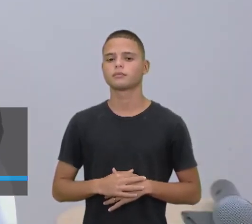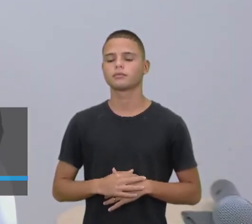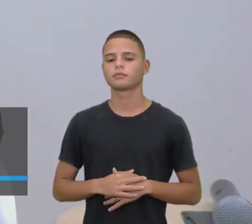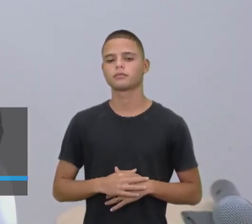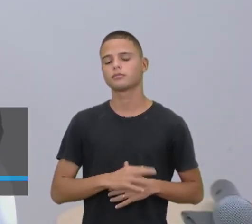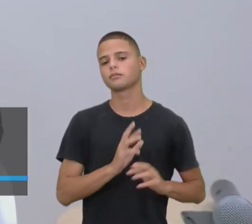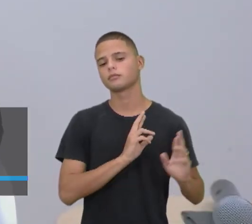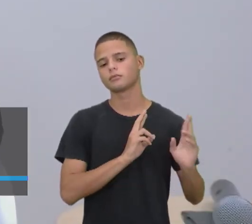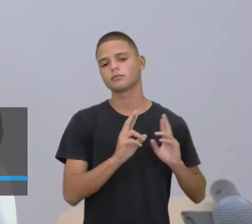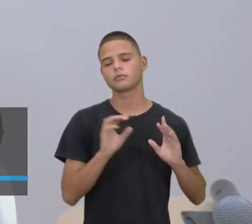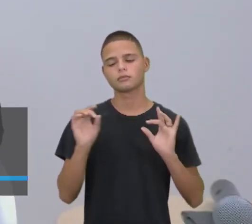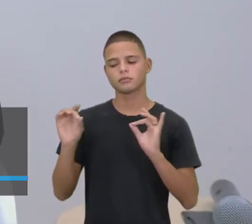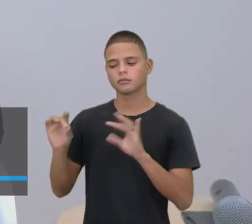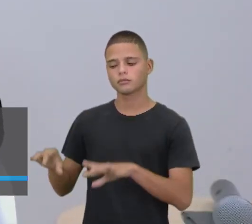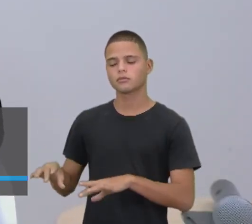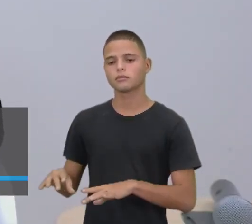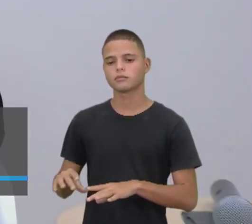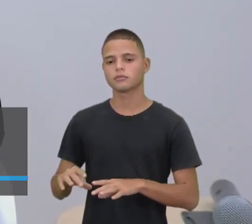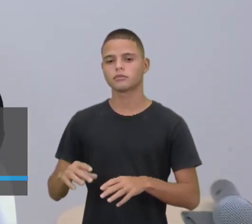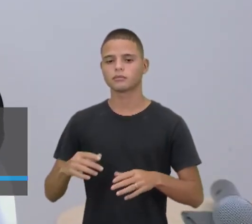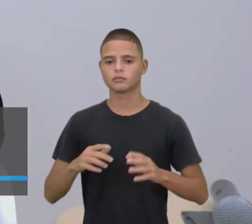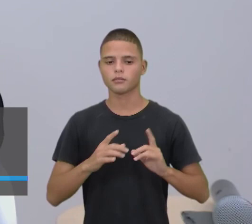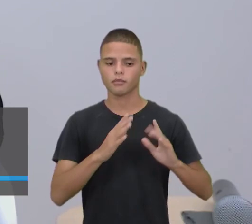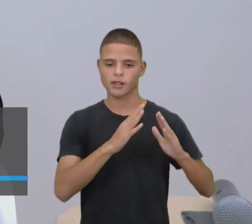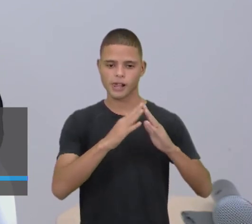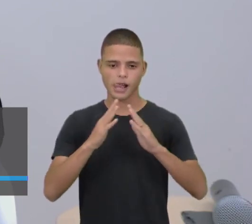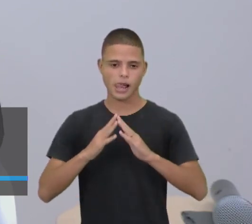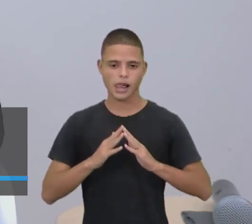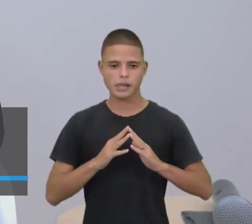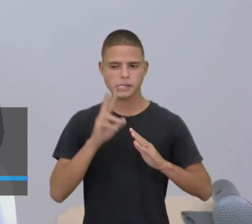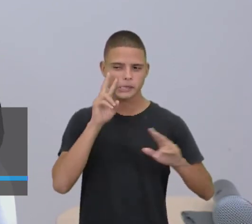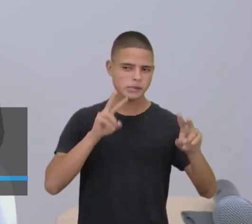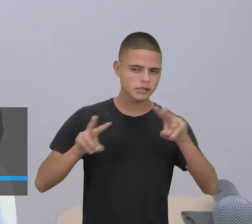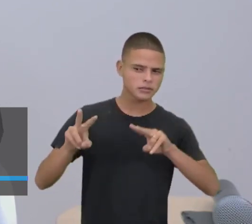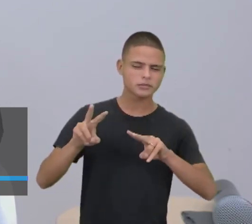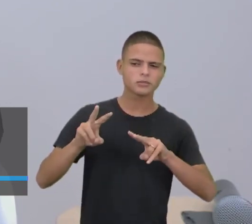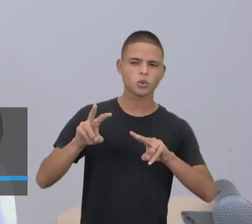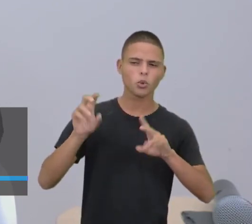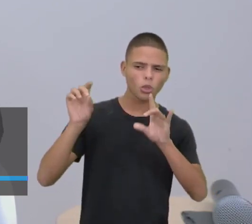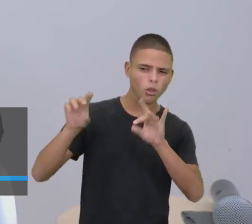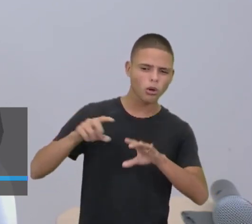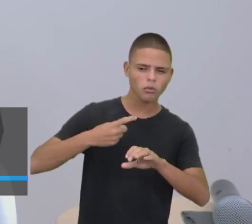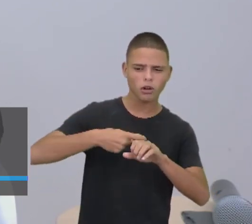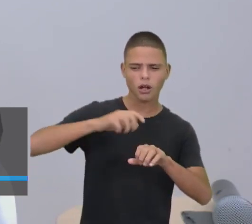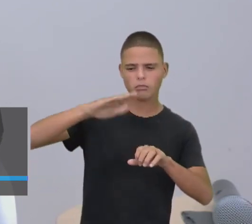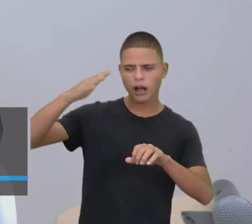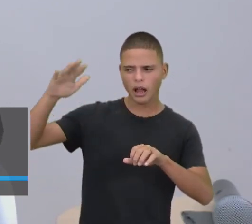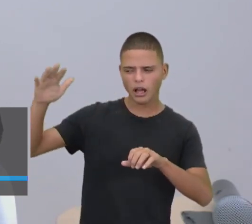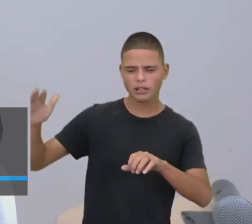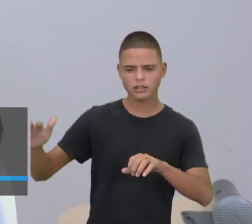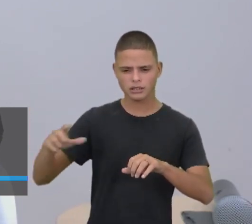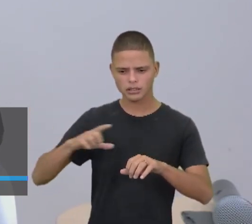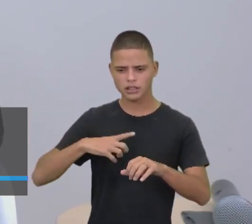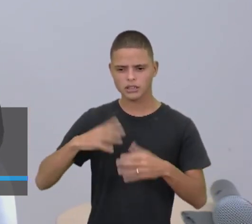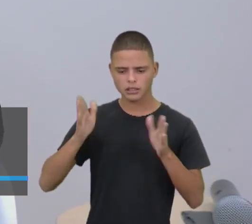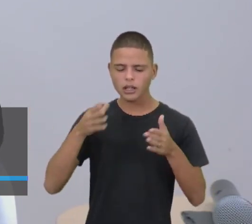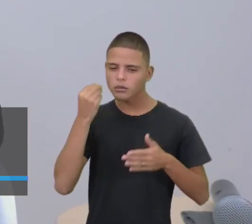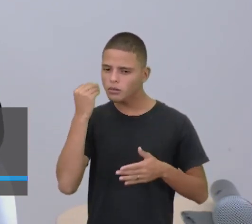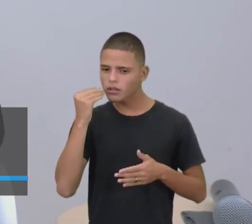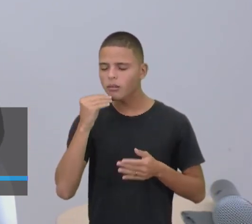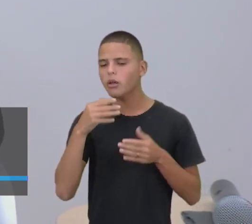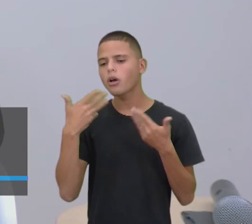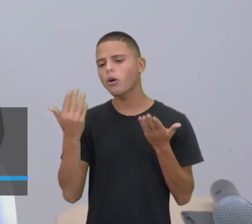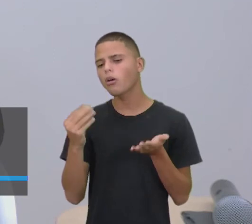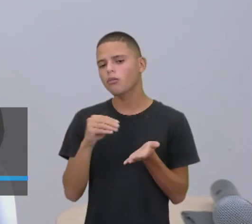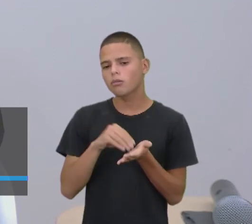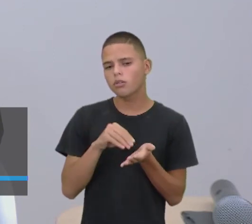dos resíduos dos urbanos, né, aquele lixão e tudo, ainda a gente já tem aqui no Brasil aproveitamento disso ou ainda